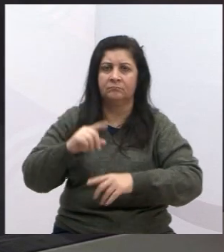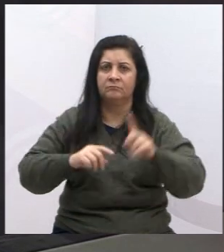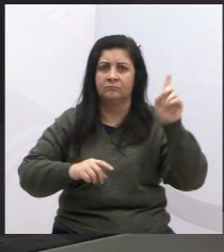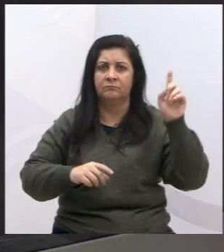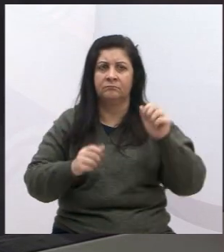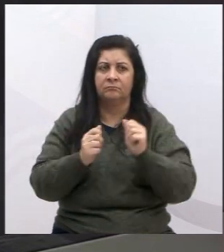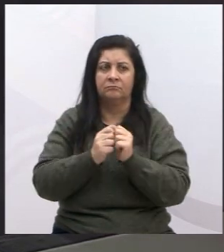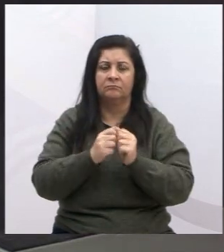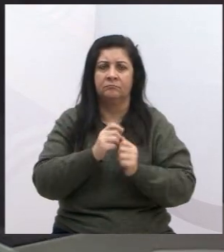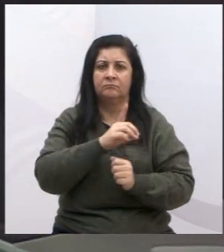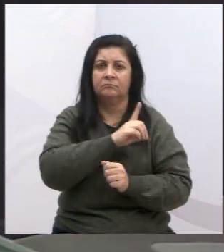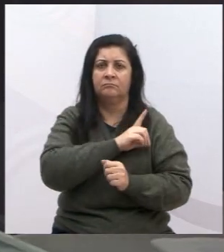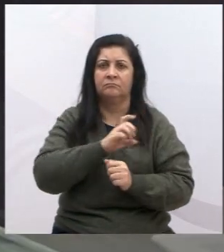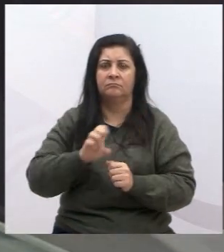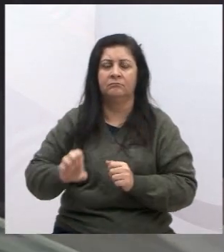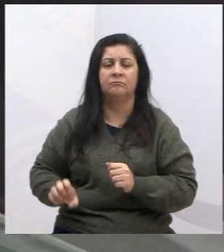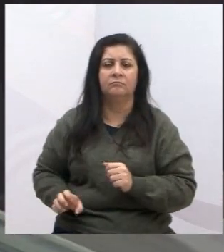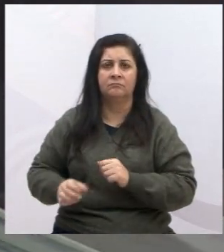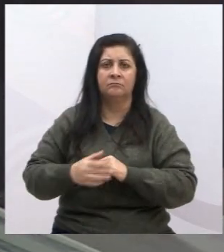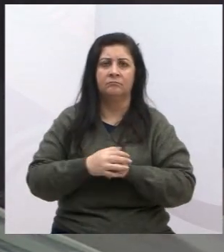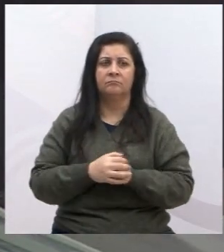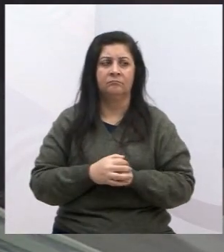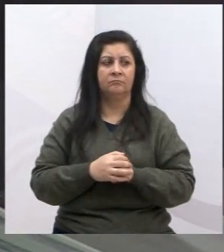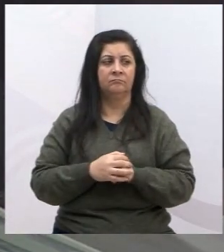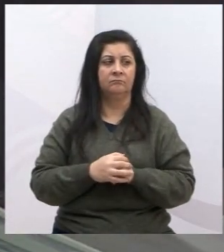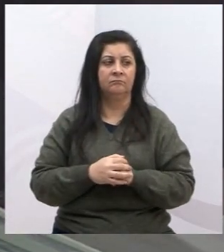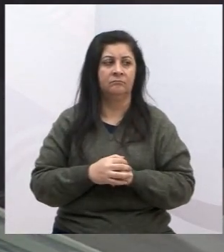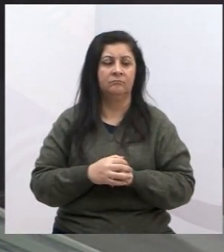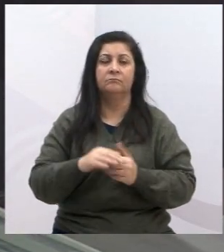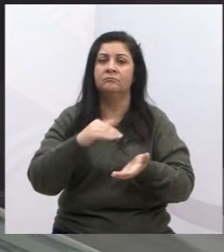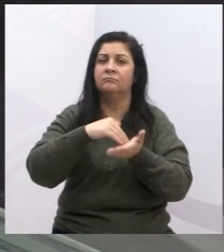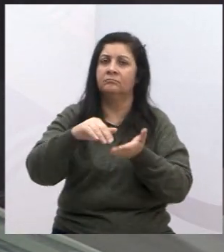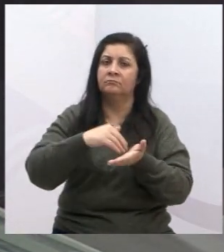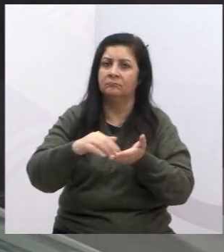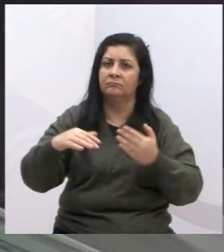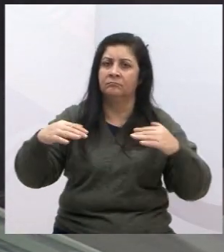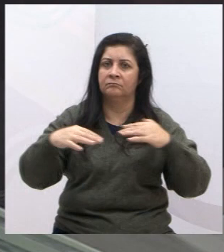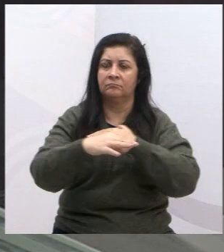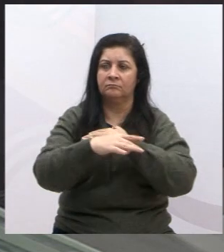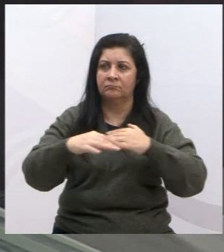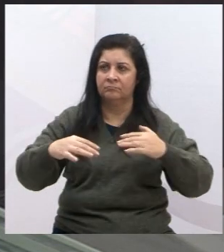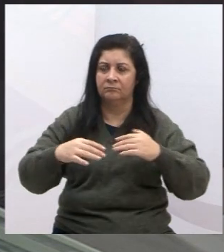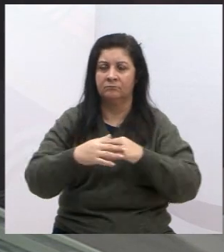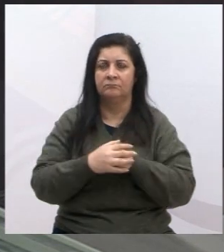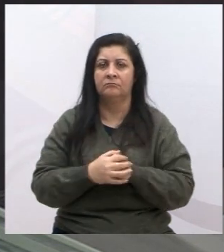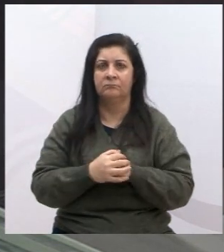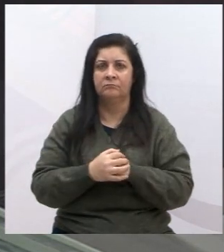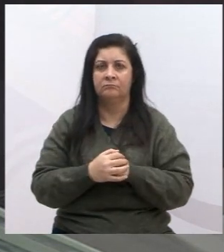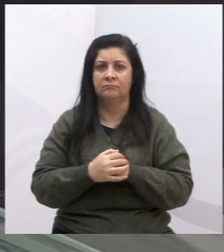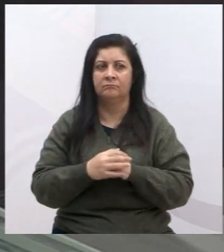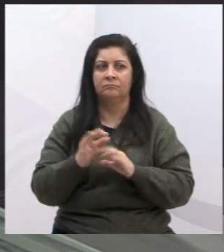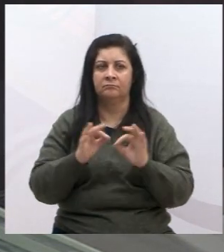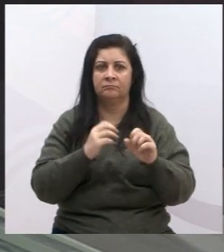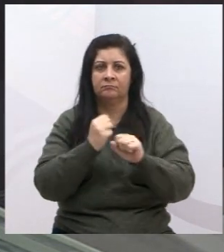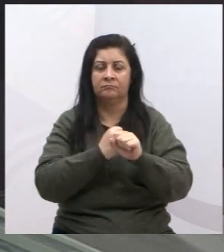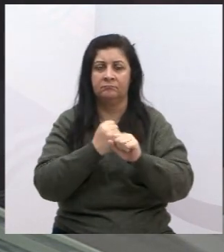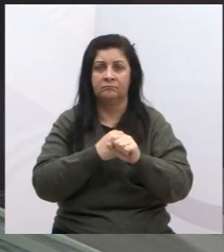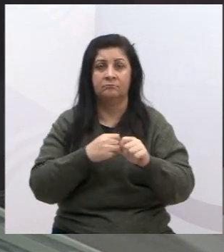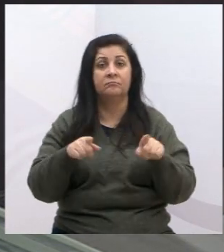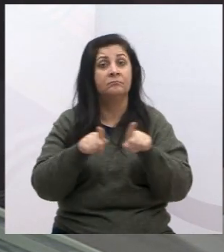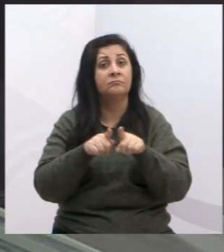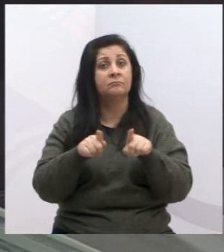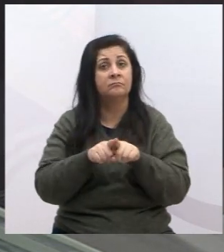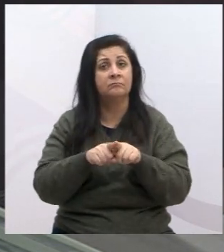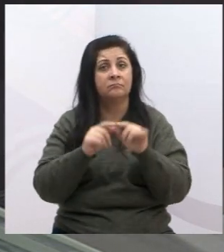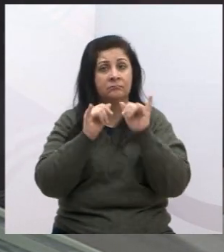ex-deputado Hélio Nishimoto, nós fizemos essa articulação, e a Secretaria de Mobilidade Urbana realizou a obra. Mas quero dizer